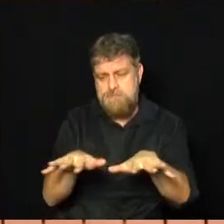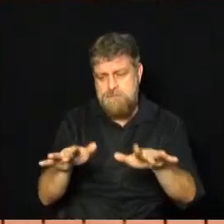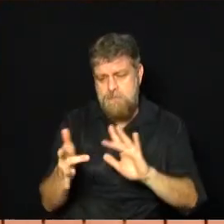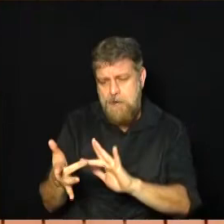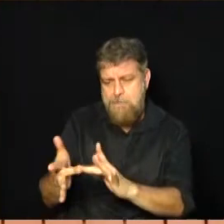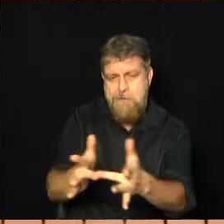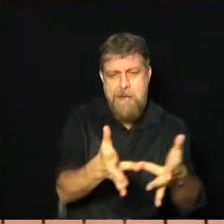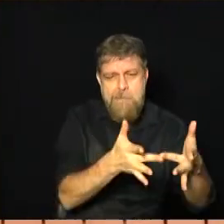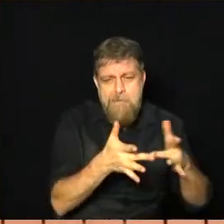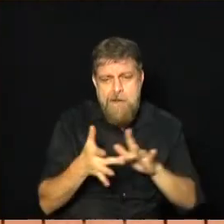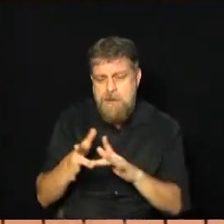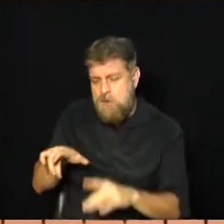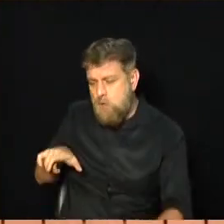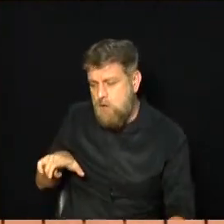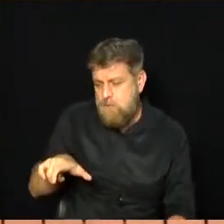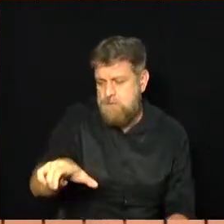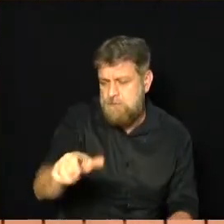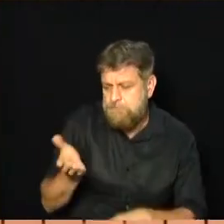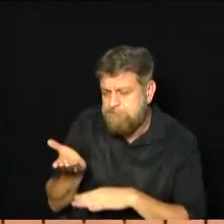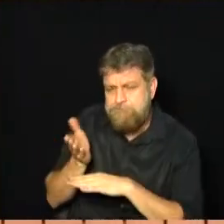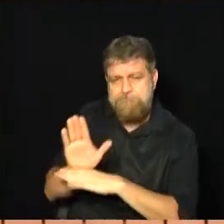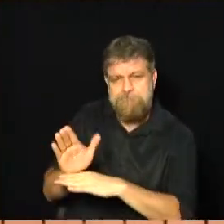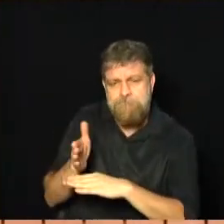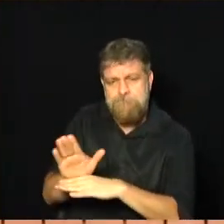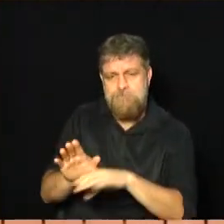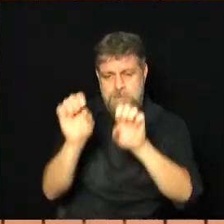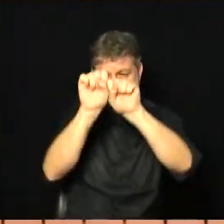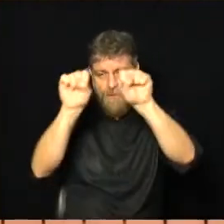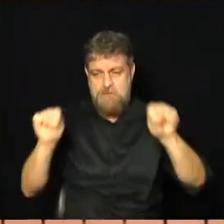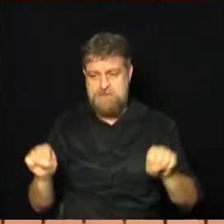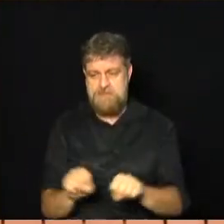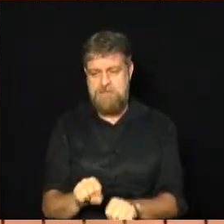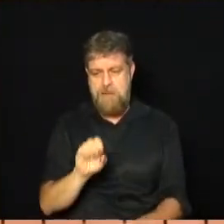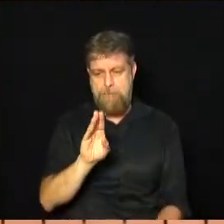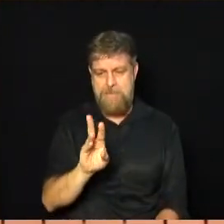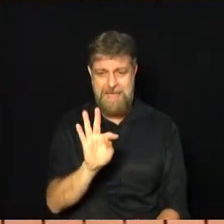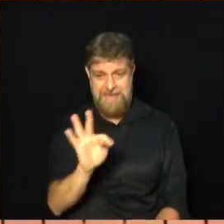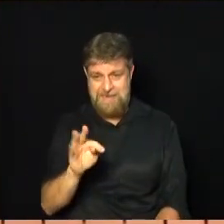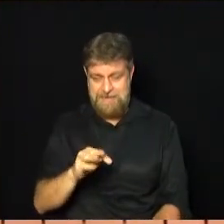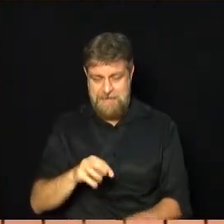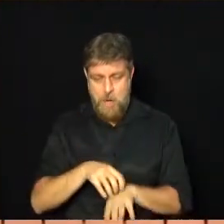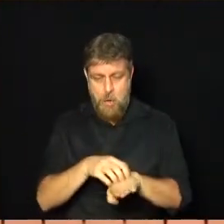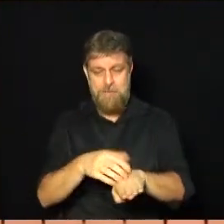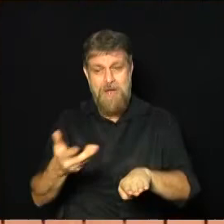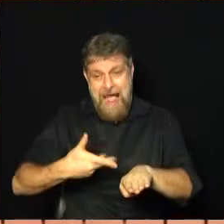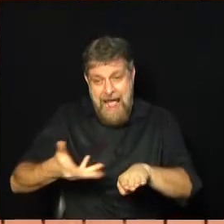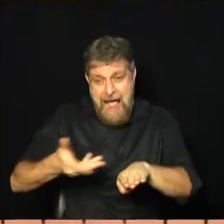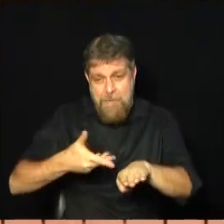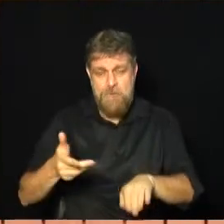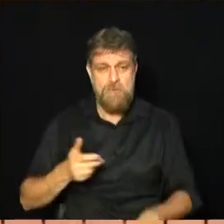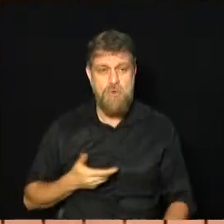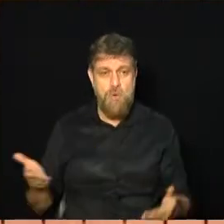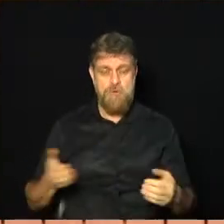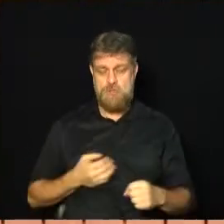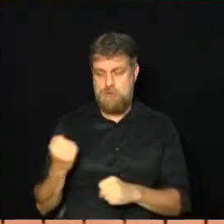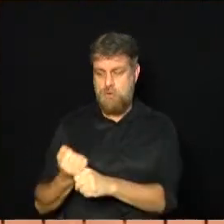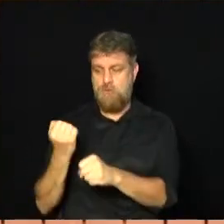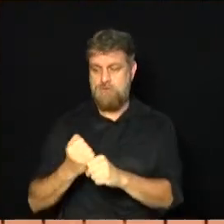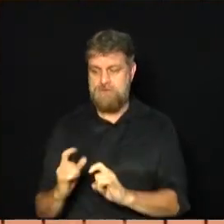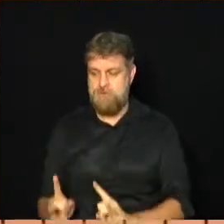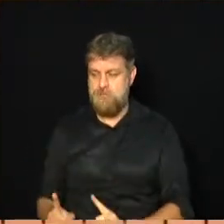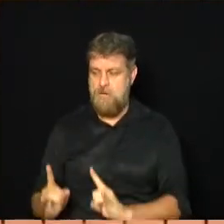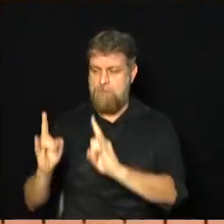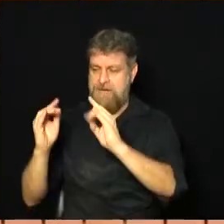corredores, eles serão beneficiados com o sistema BRT. Tanto é que hoje já tem vários lançamentos imobiliários, que